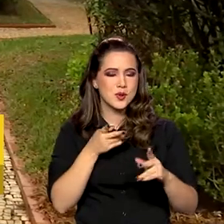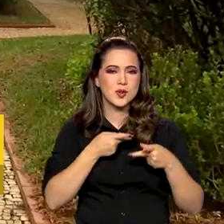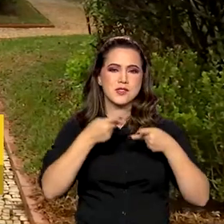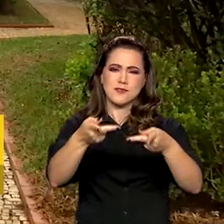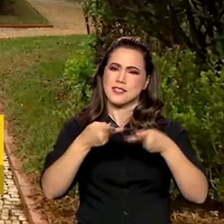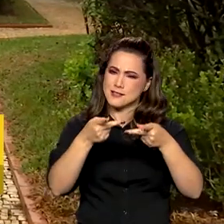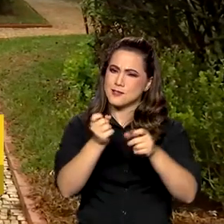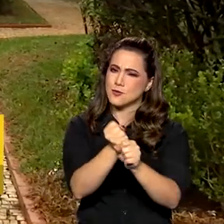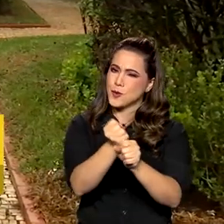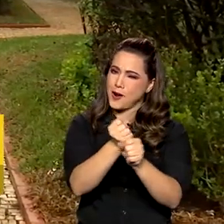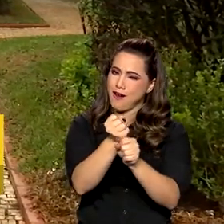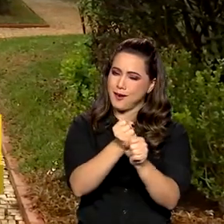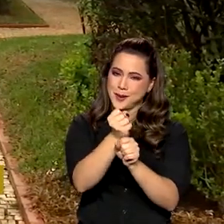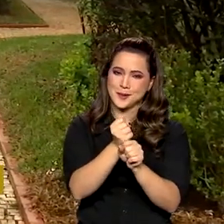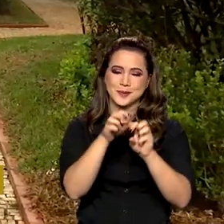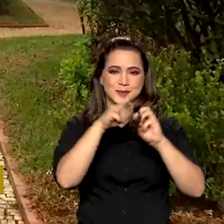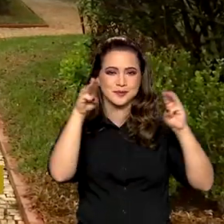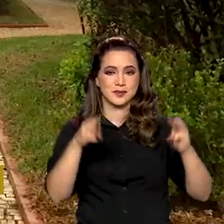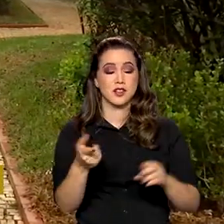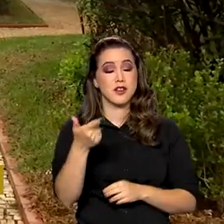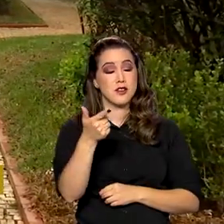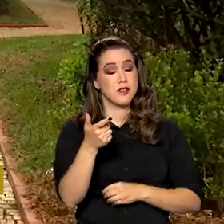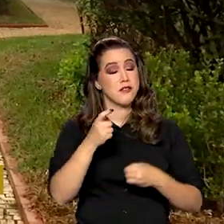anos. Volto com vocês aí em Brasília.